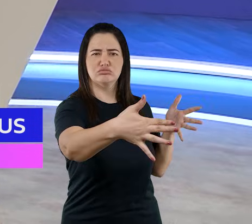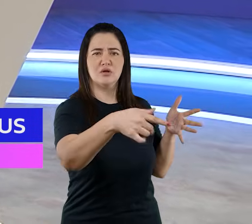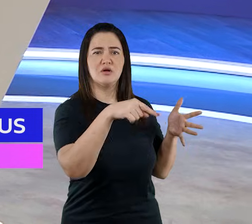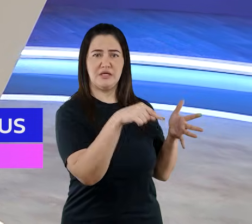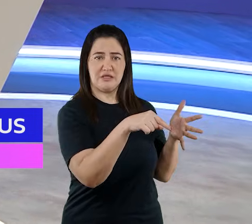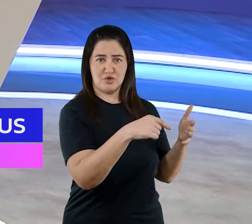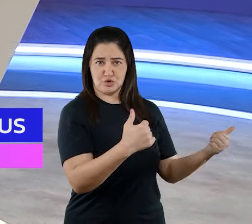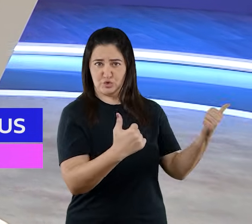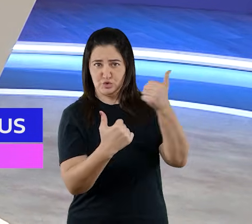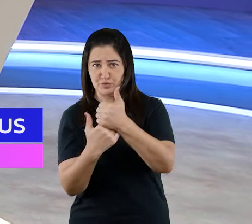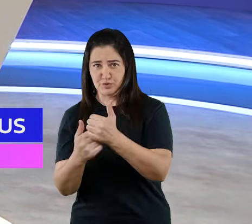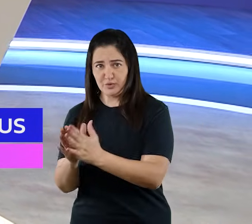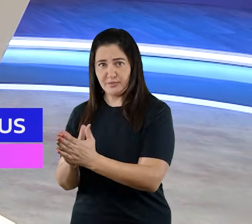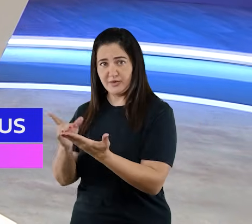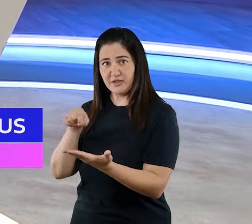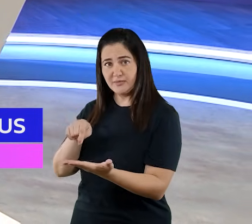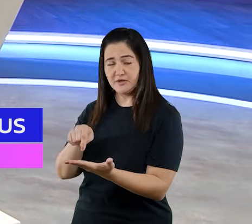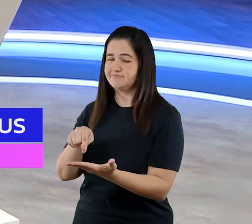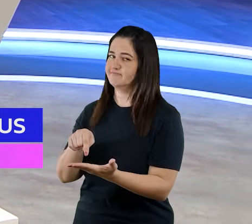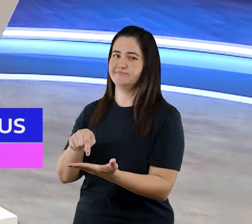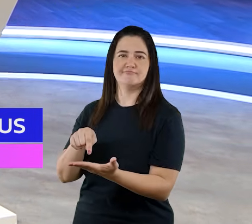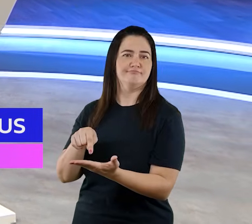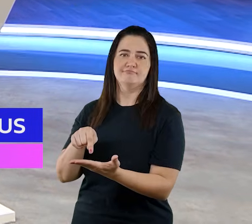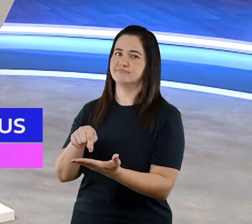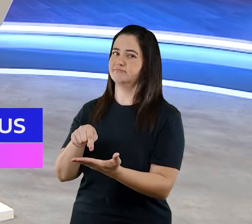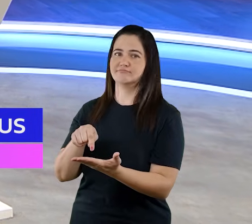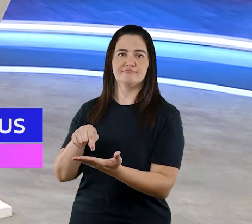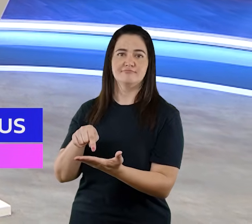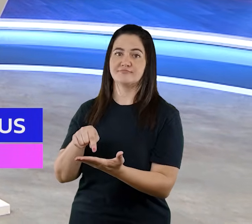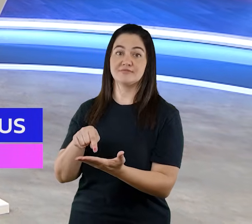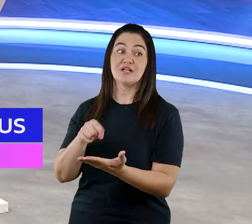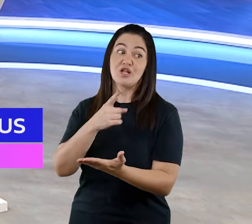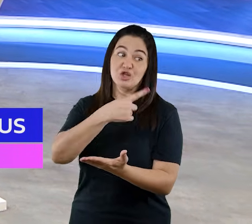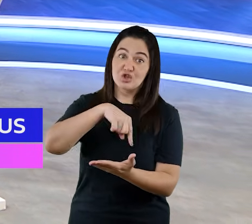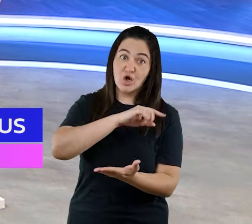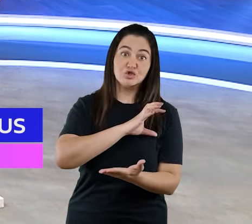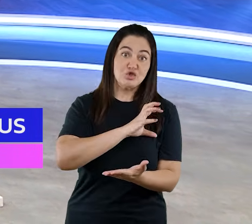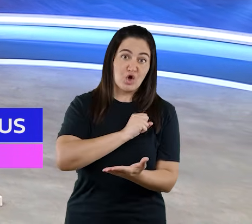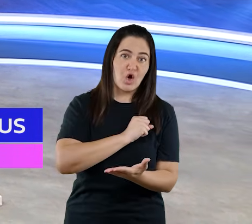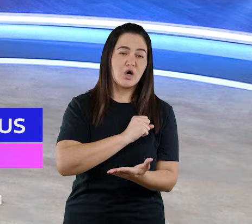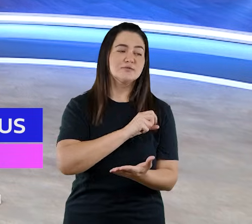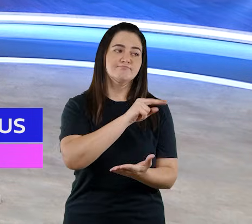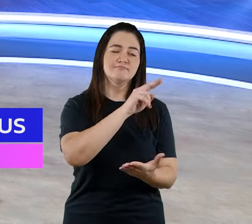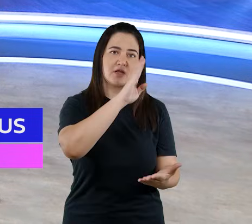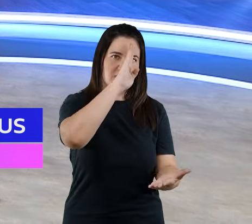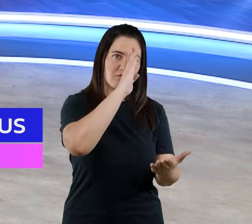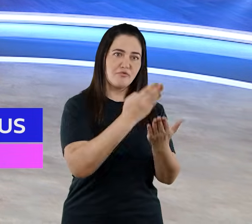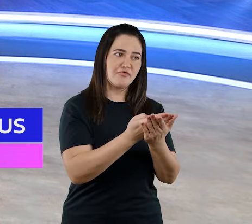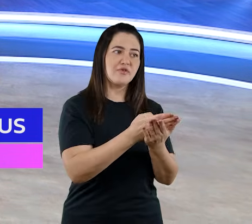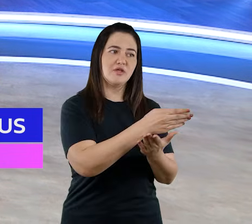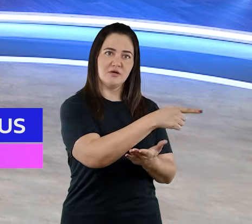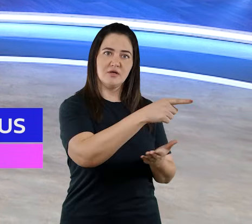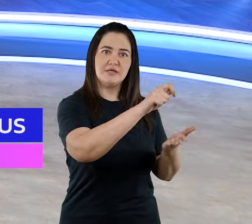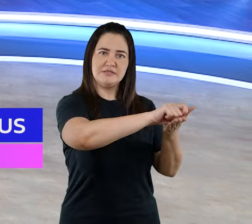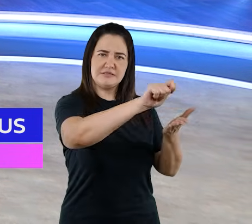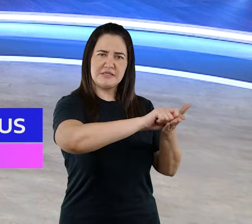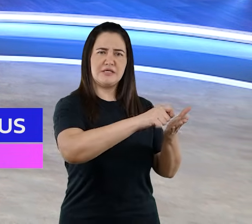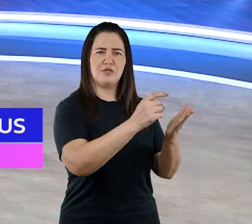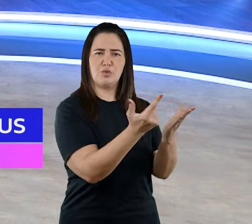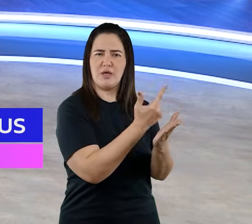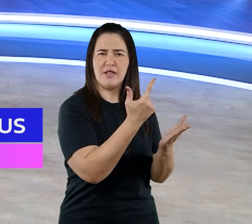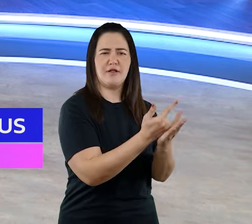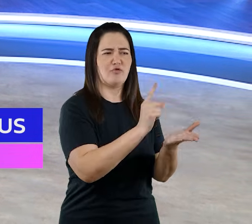a Bíblia. Pelo fato de termos consideração pelos escritos que ela produziu, eu não